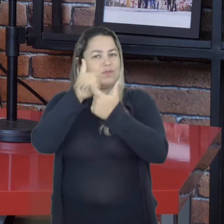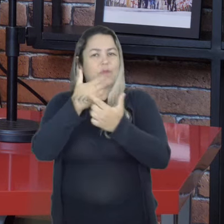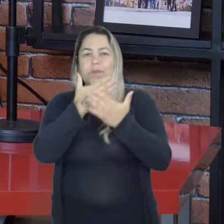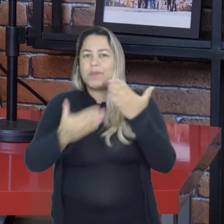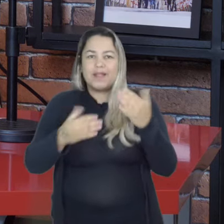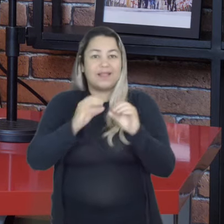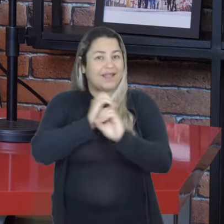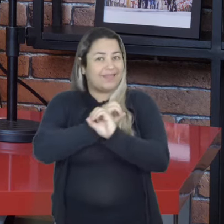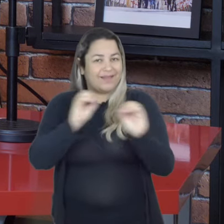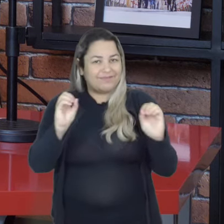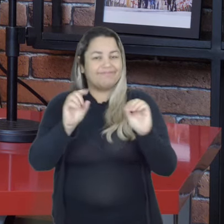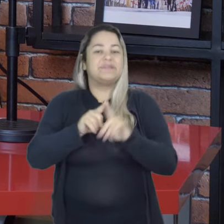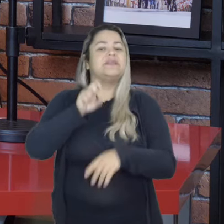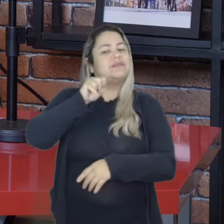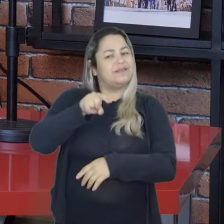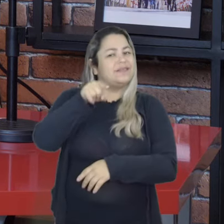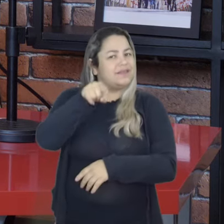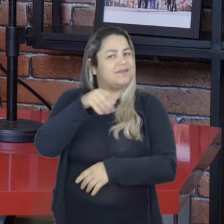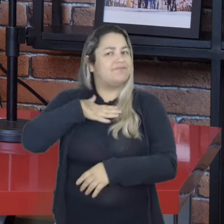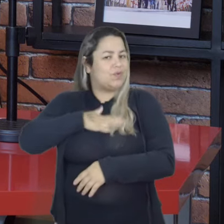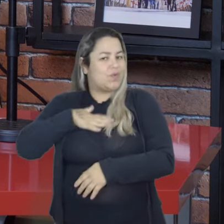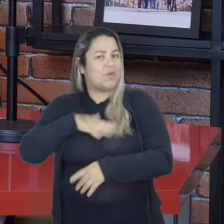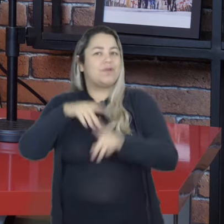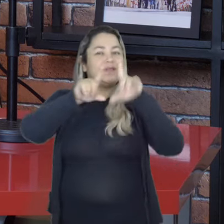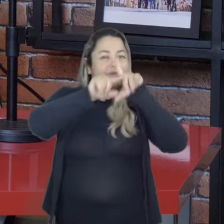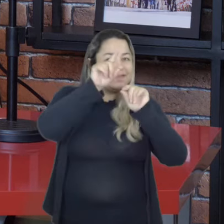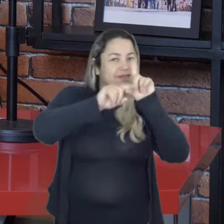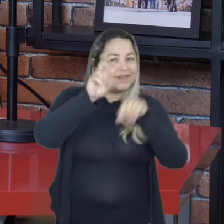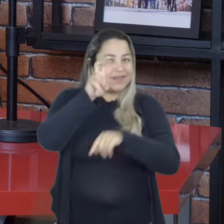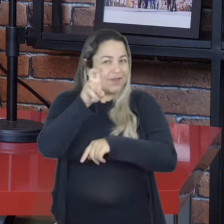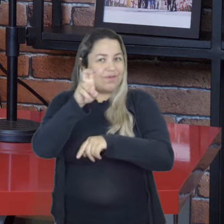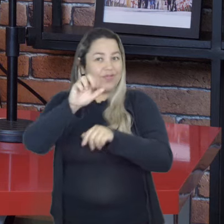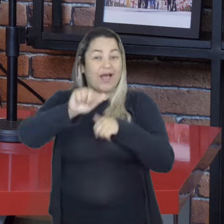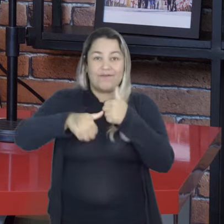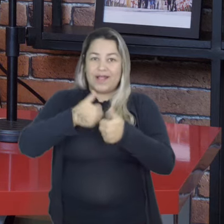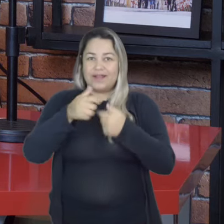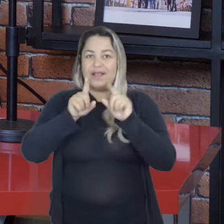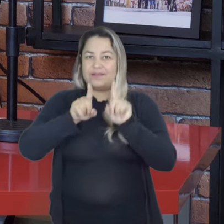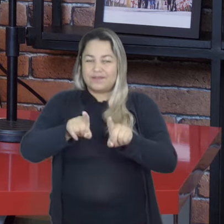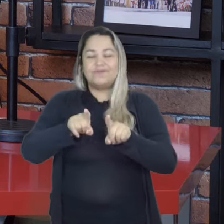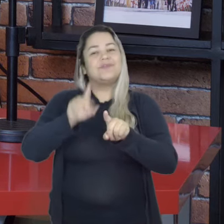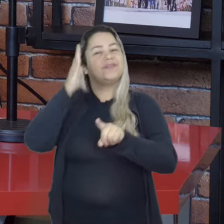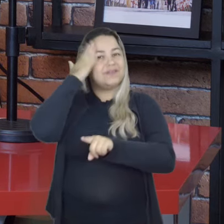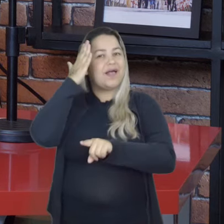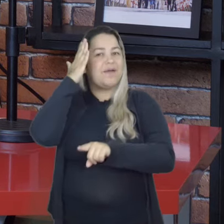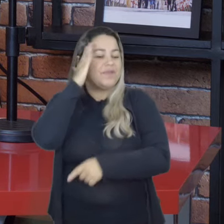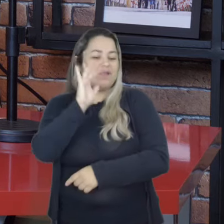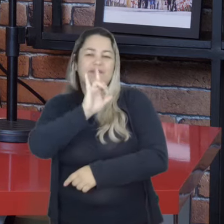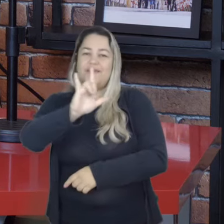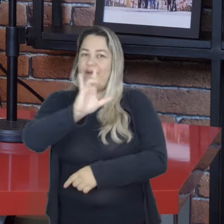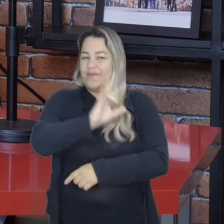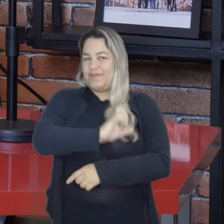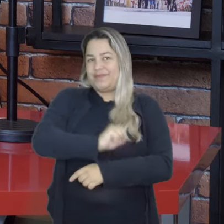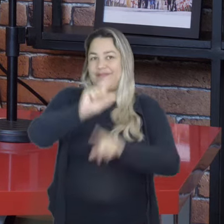aí no botão seguir para não perder nenhum episódio. E se você gostou, pode deixar 5 estrelas na avaliação. Afinal de contas, você sabe,